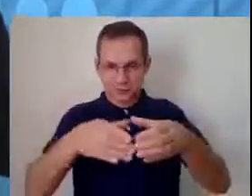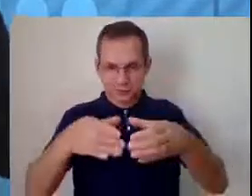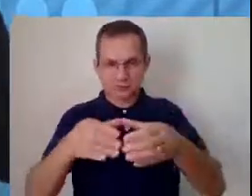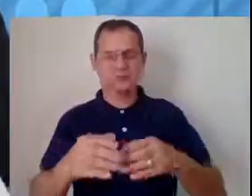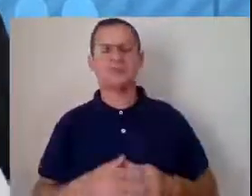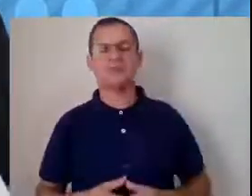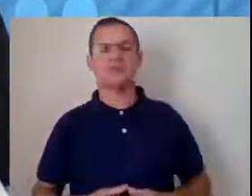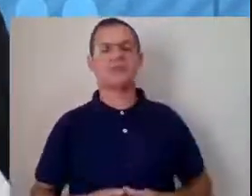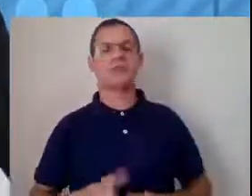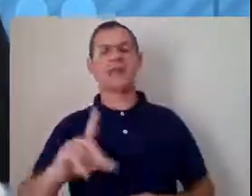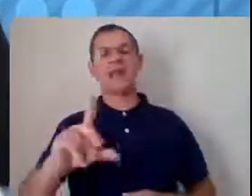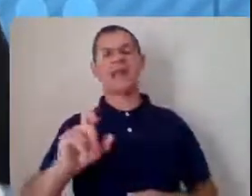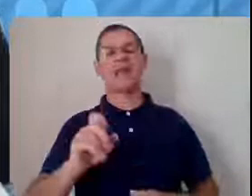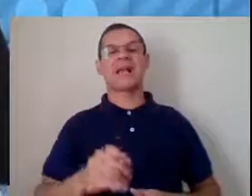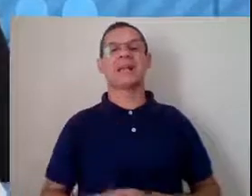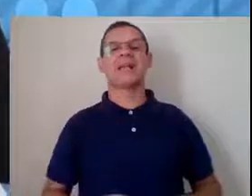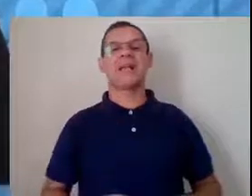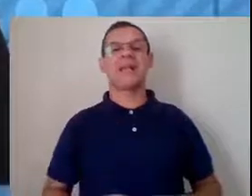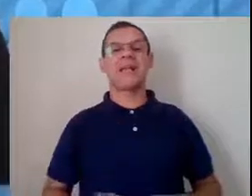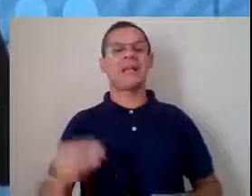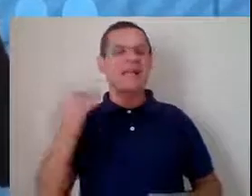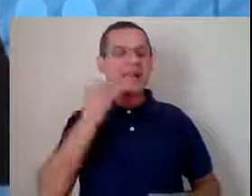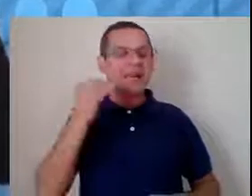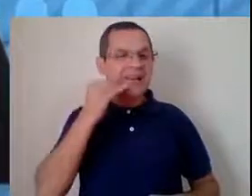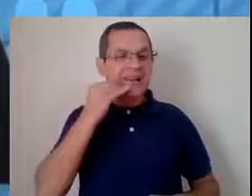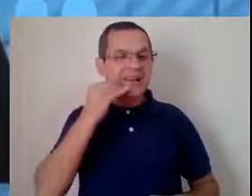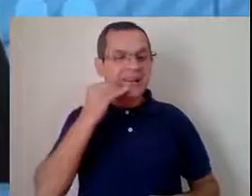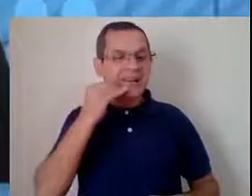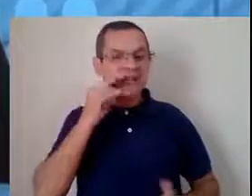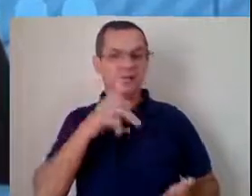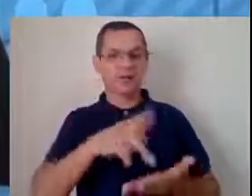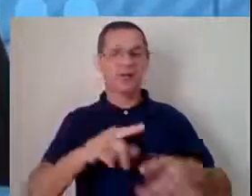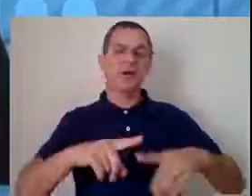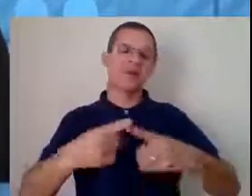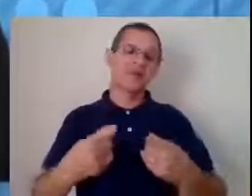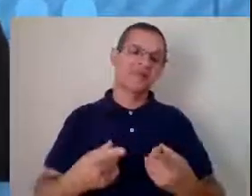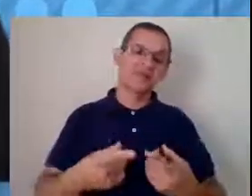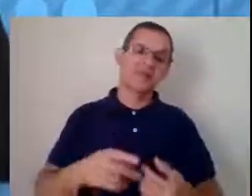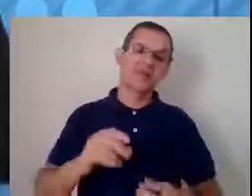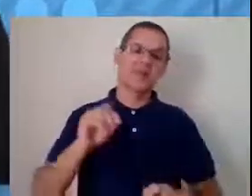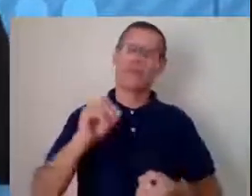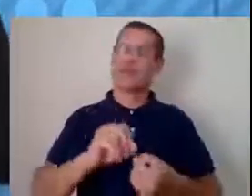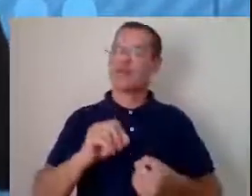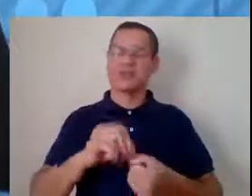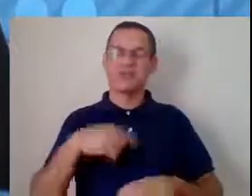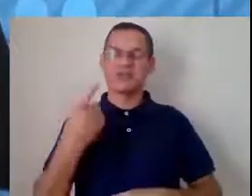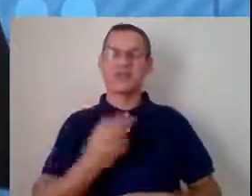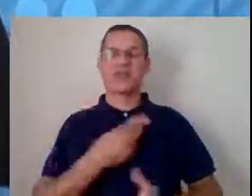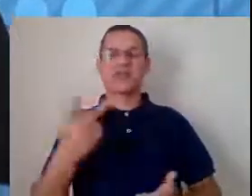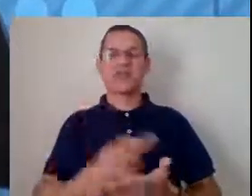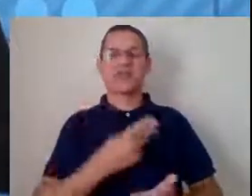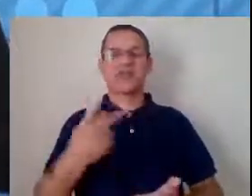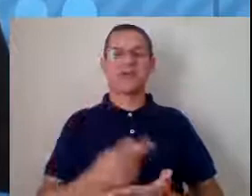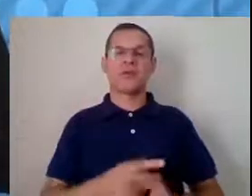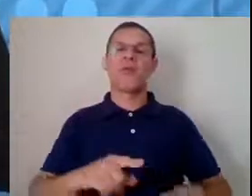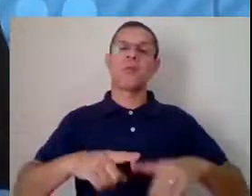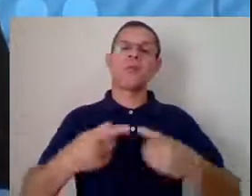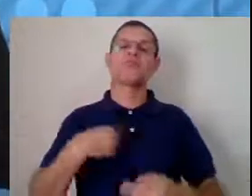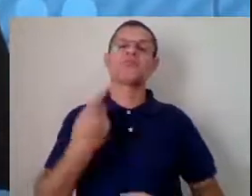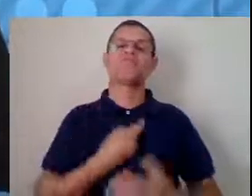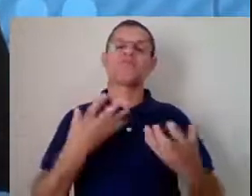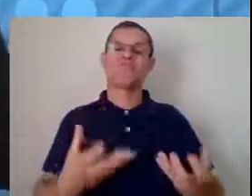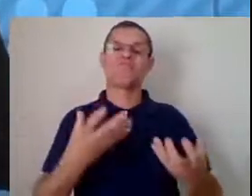conjuntos são claras, elas são concisas, elas não levam a gente ao erro. E o que